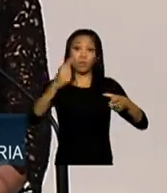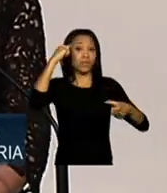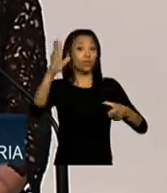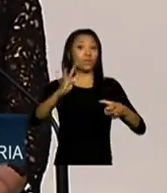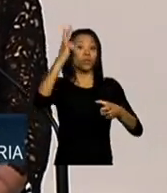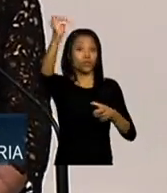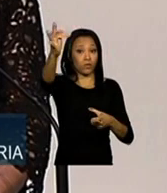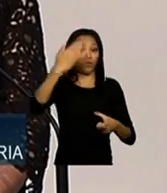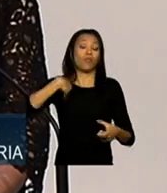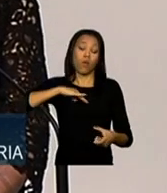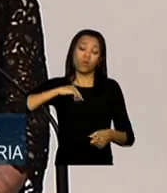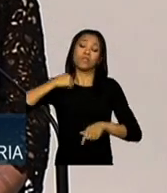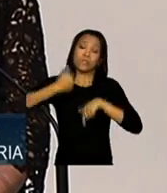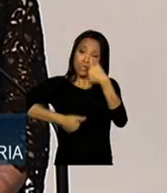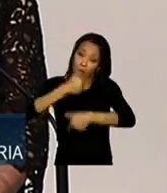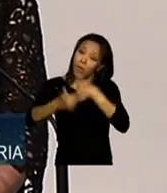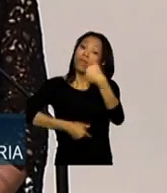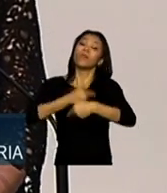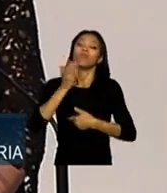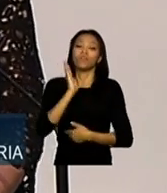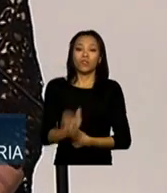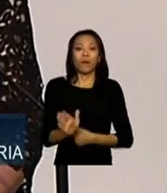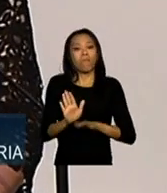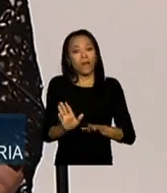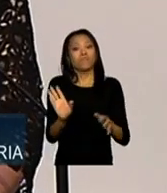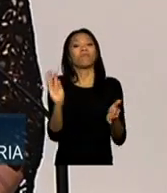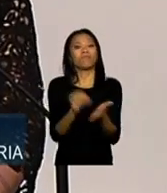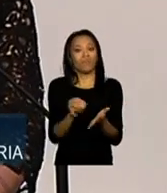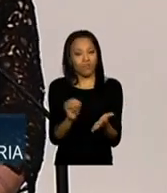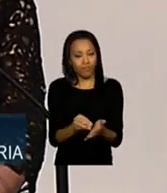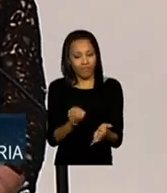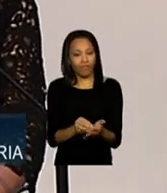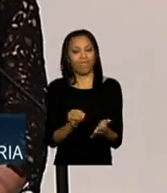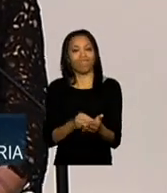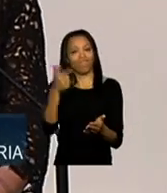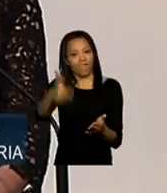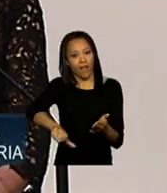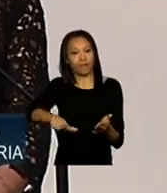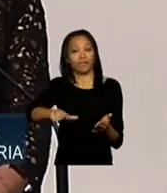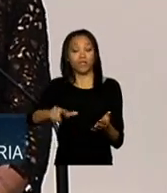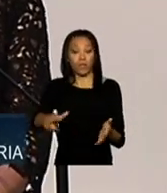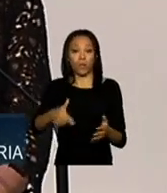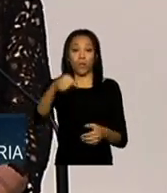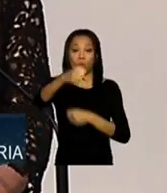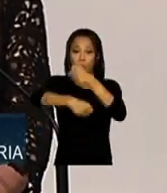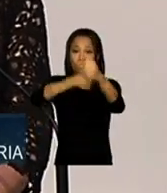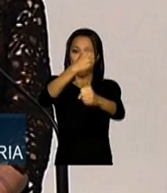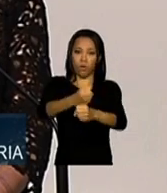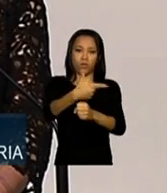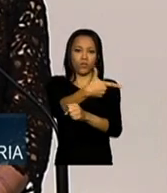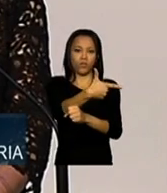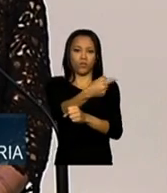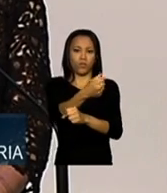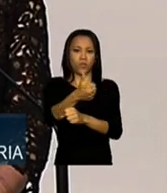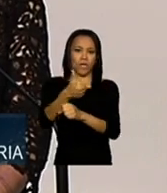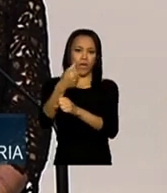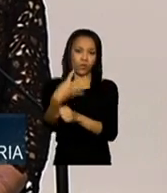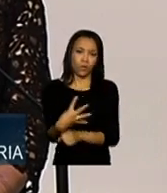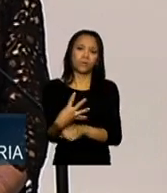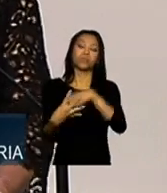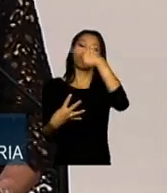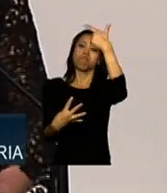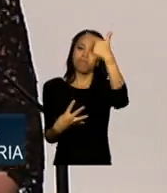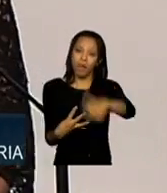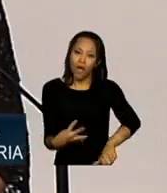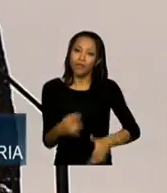Fizemos muito, mas teremos de fazer muito mais. Em 2014, por exemplo, mais